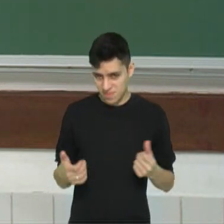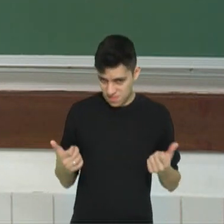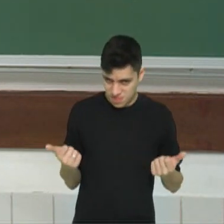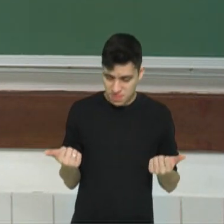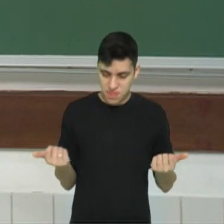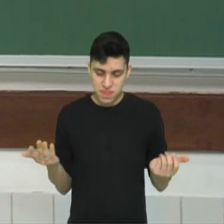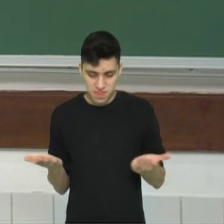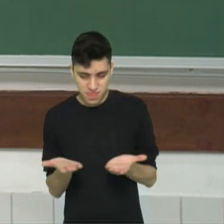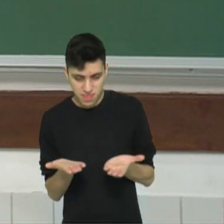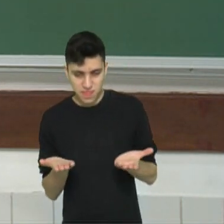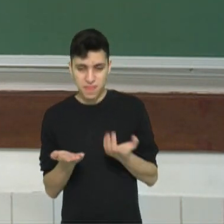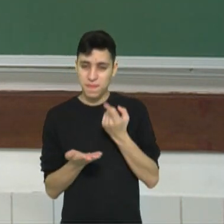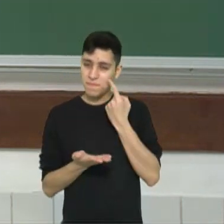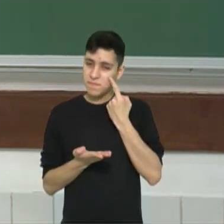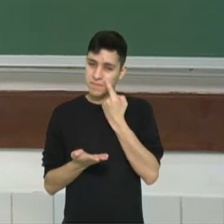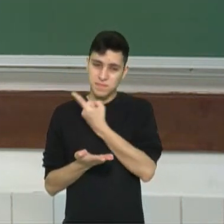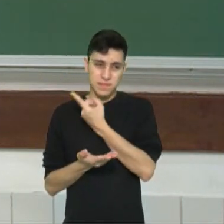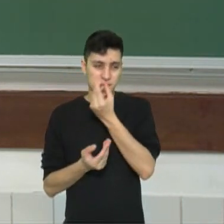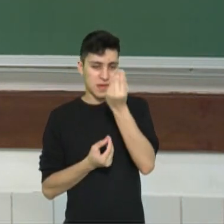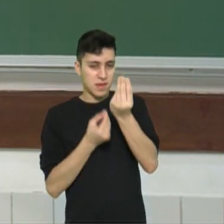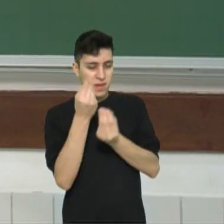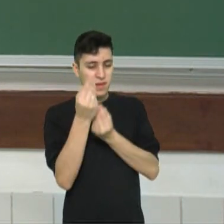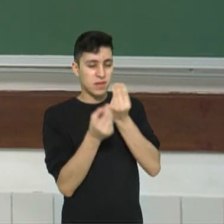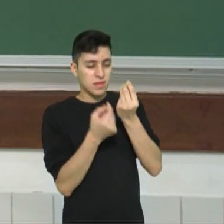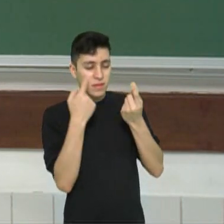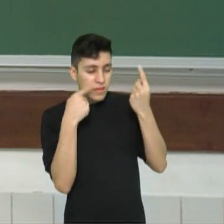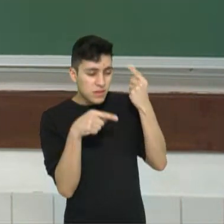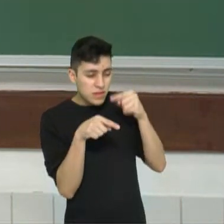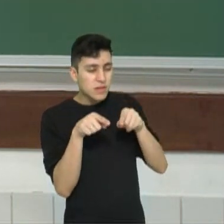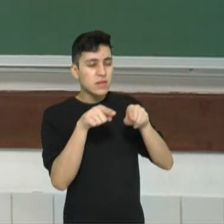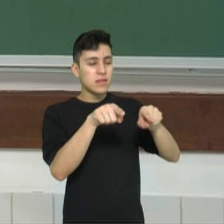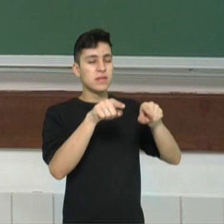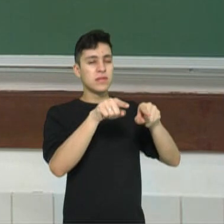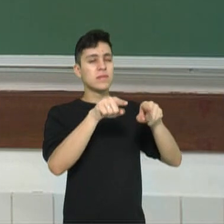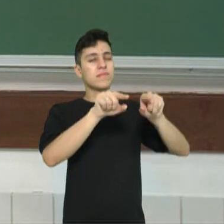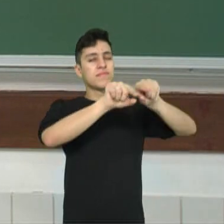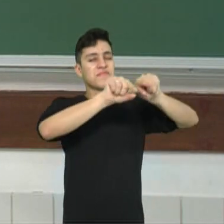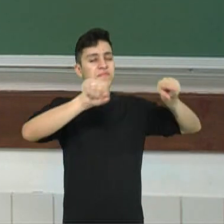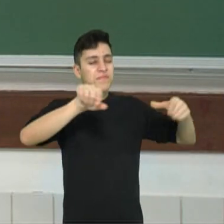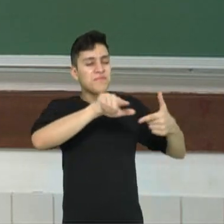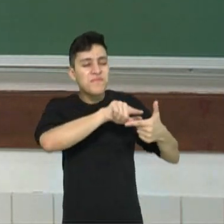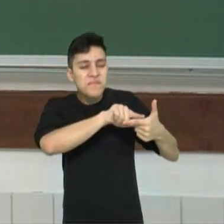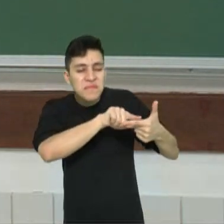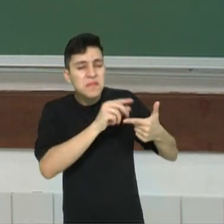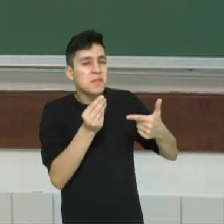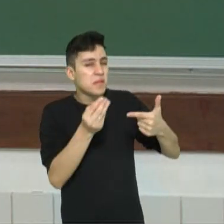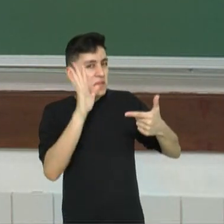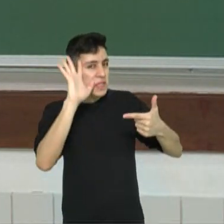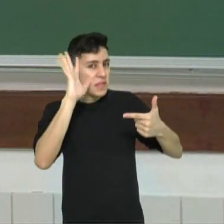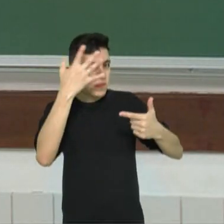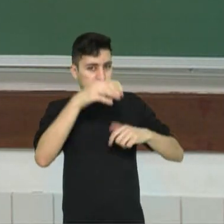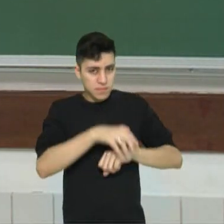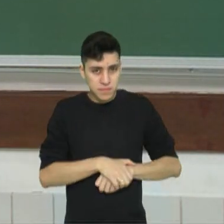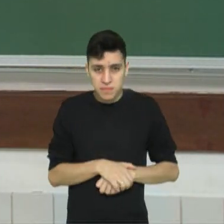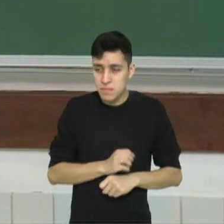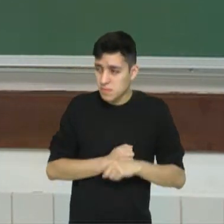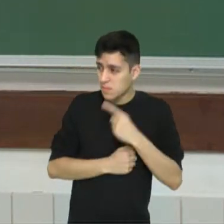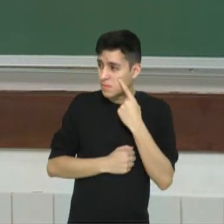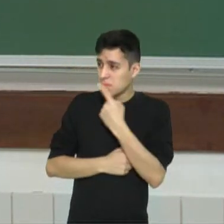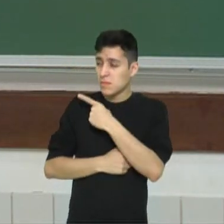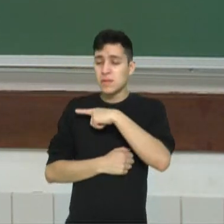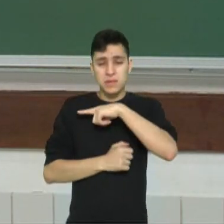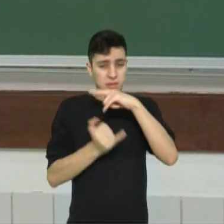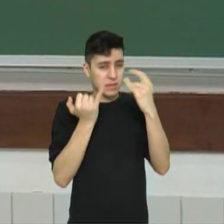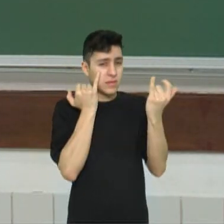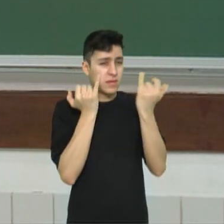Vamos lá então, pessoal, para a gente estar fazendo então a verificação dessa situação, um problema. Então me acompanhe na tela. Então algumas informações que são pertinentes que